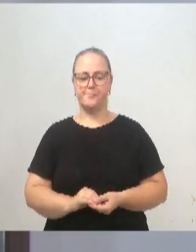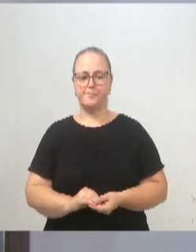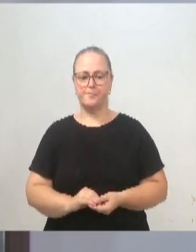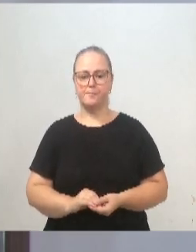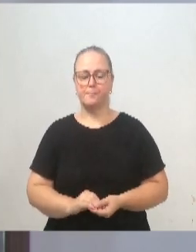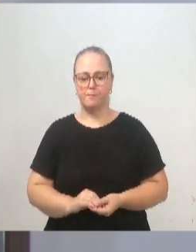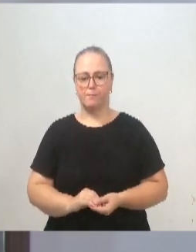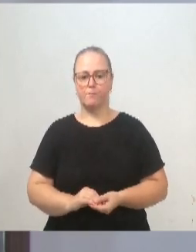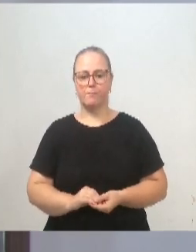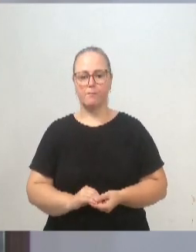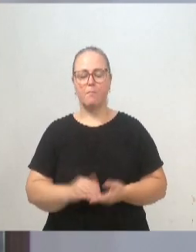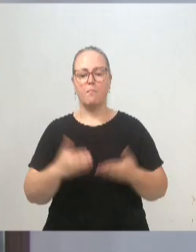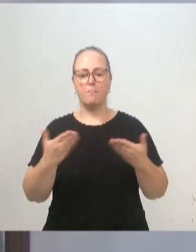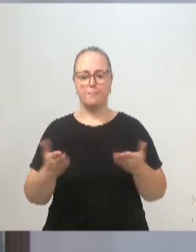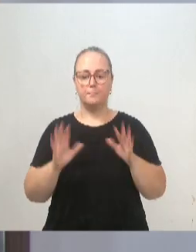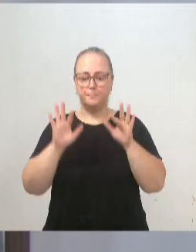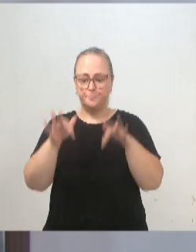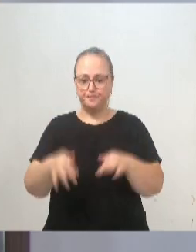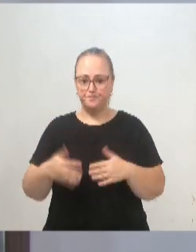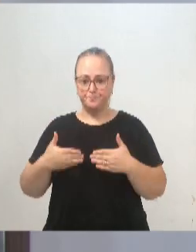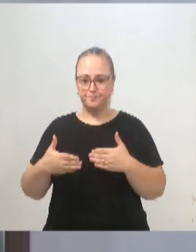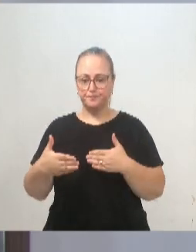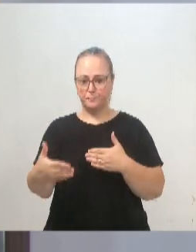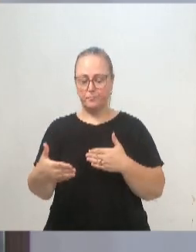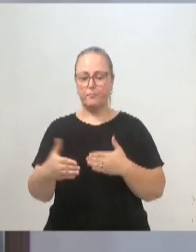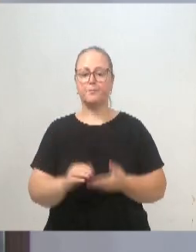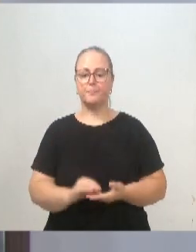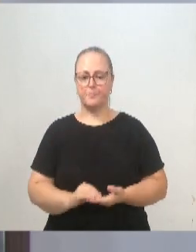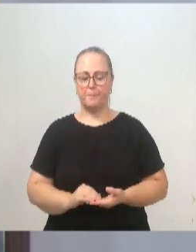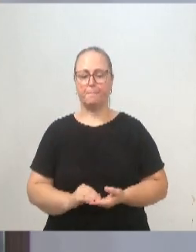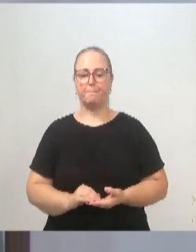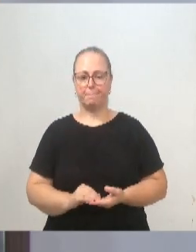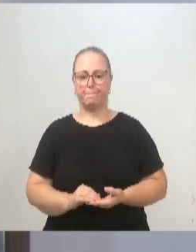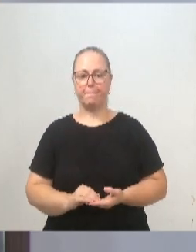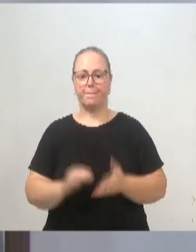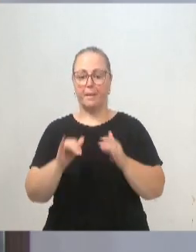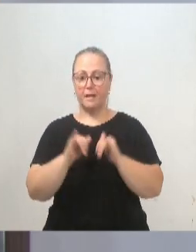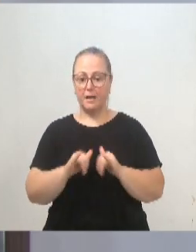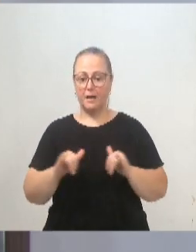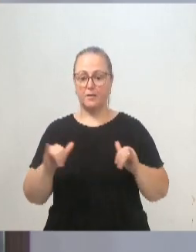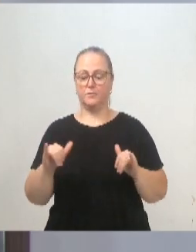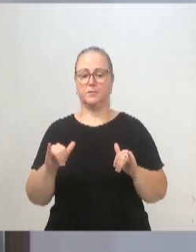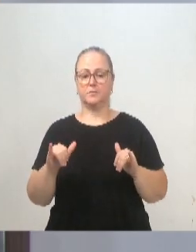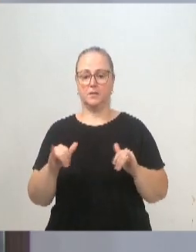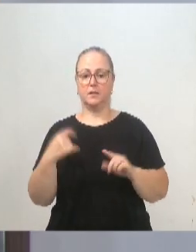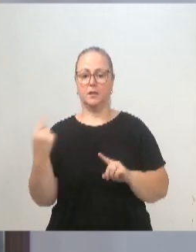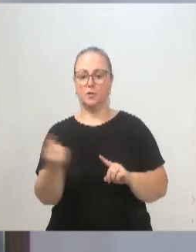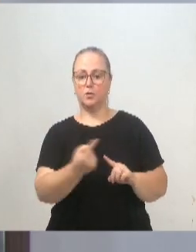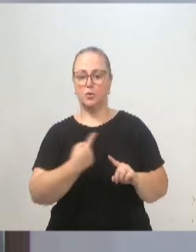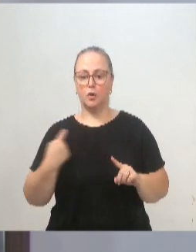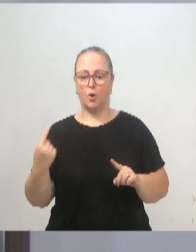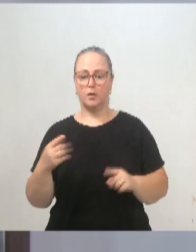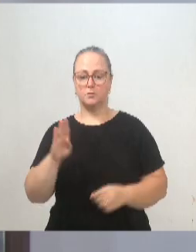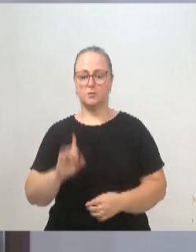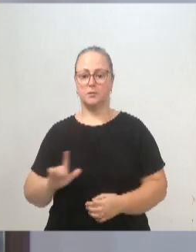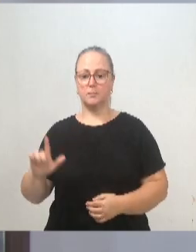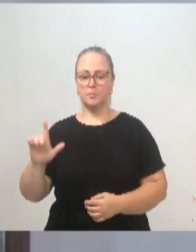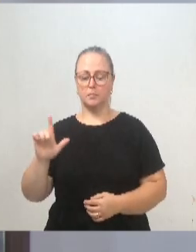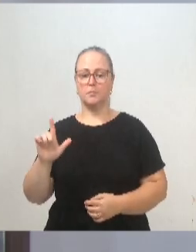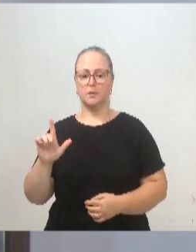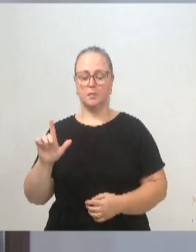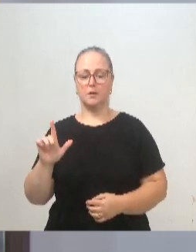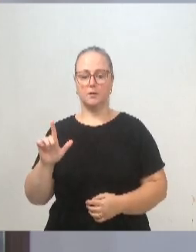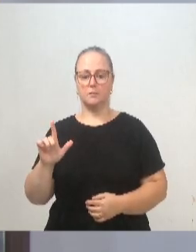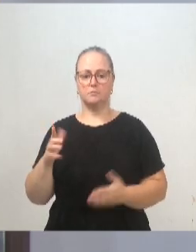para caminhar já para o final da minha apresentação, dizer que nós, em Blumenau, assim como